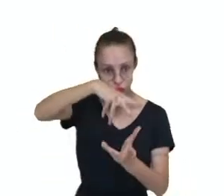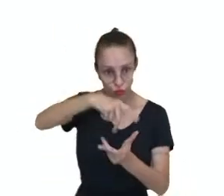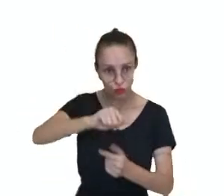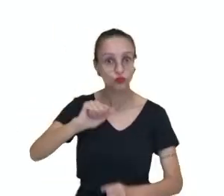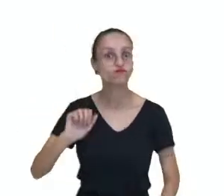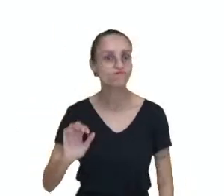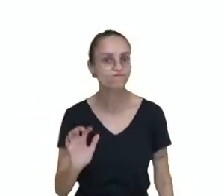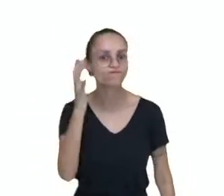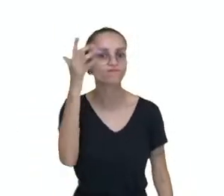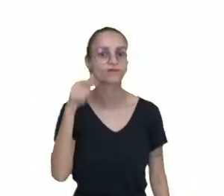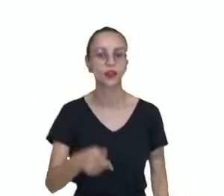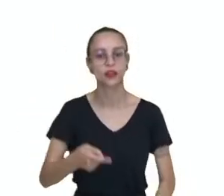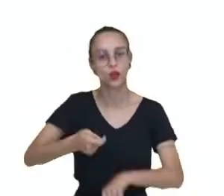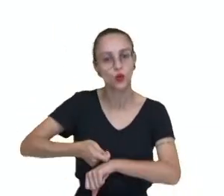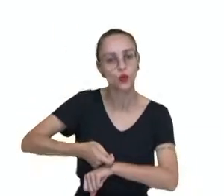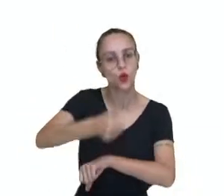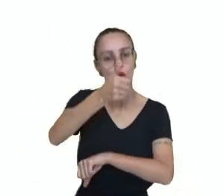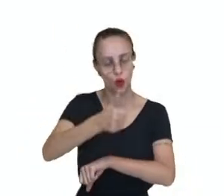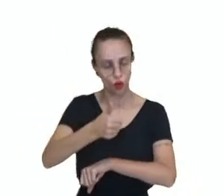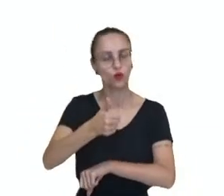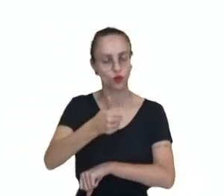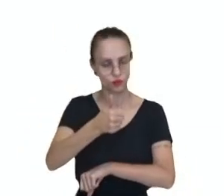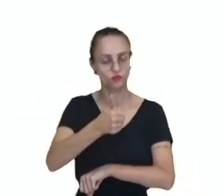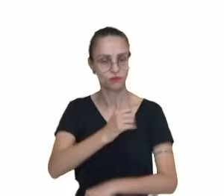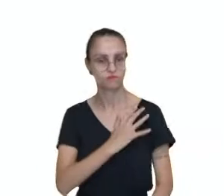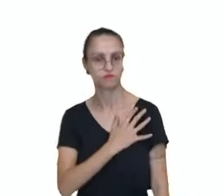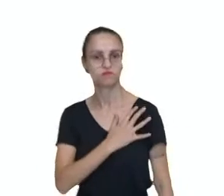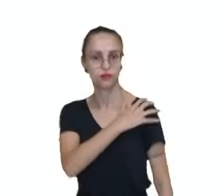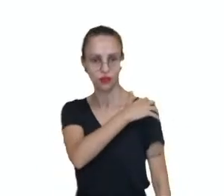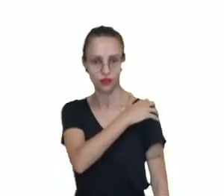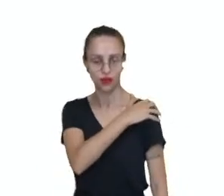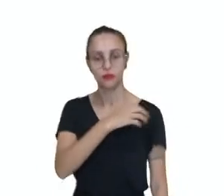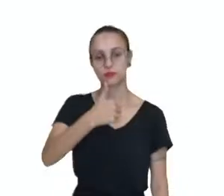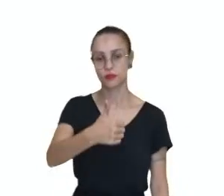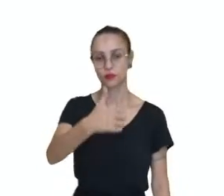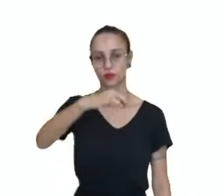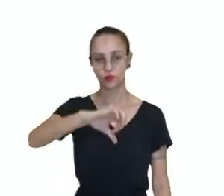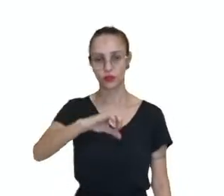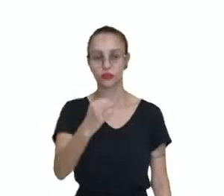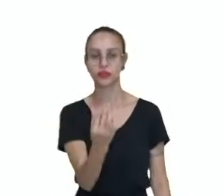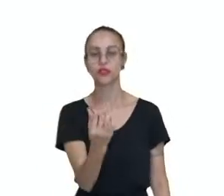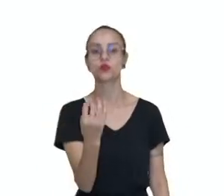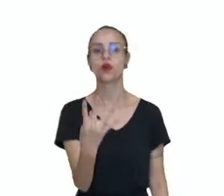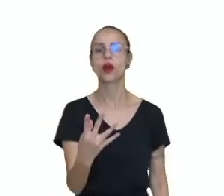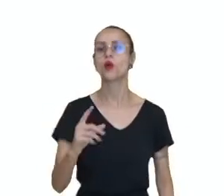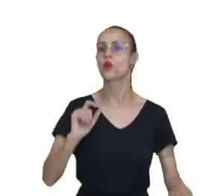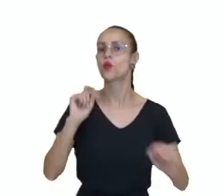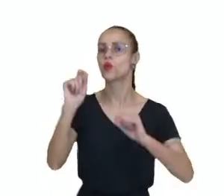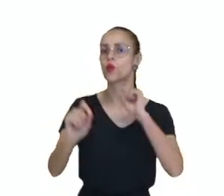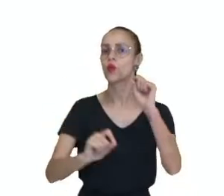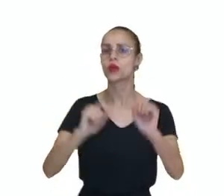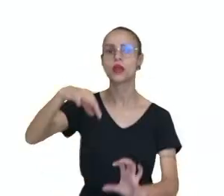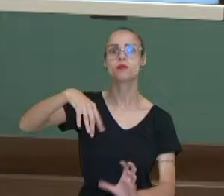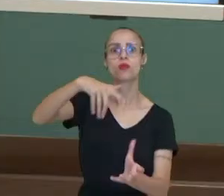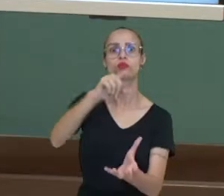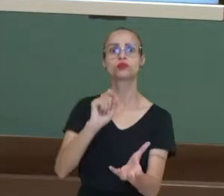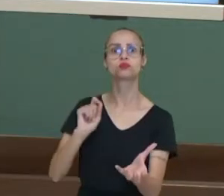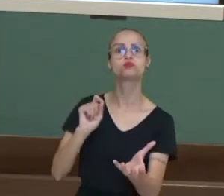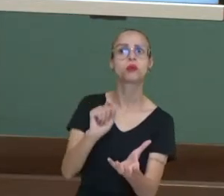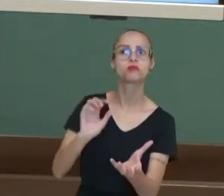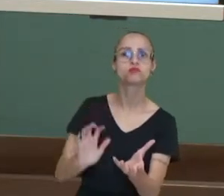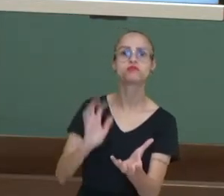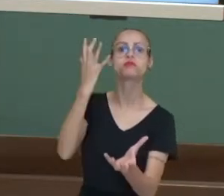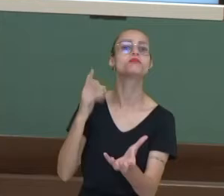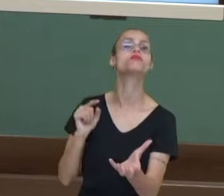quando aconteceu esse golpe militar no Brasil em 1964? Qual era o evento que estava aí no mundo? O que